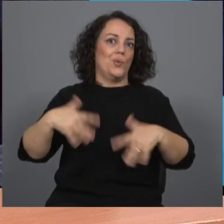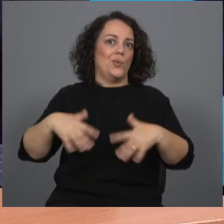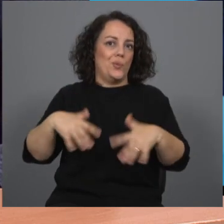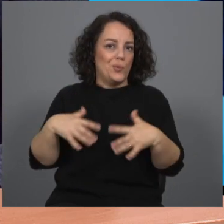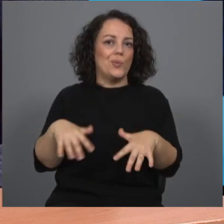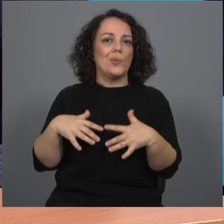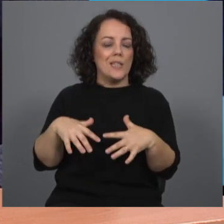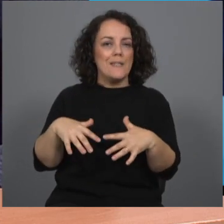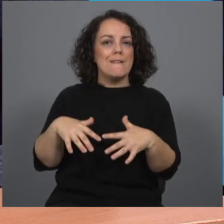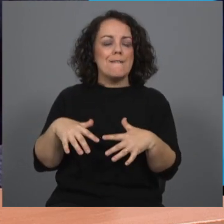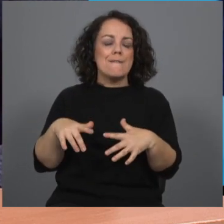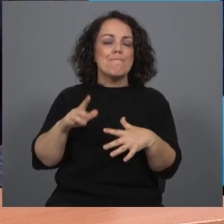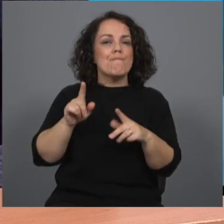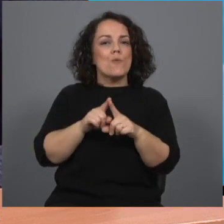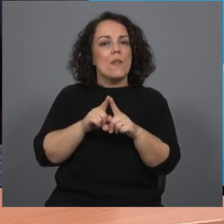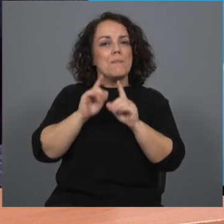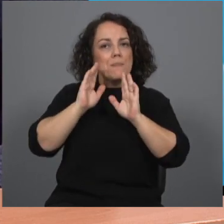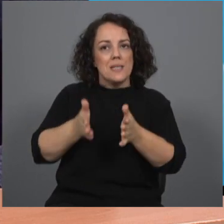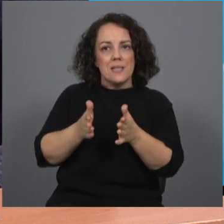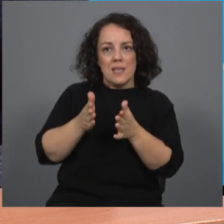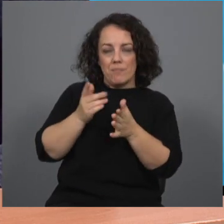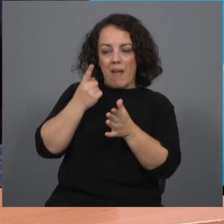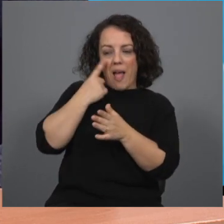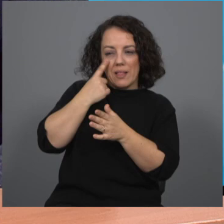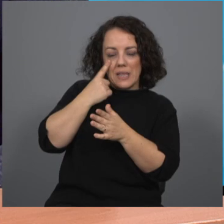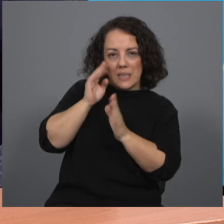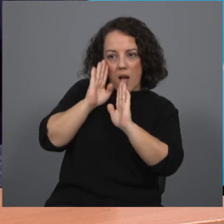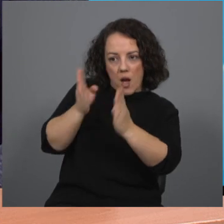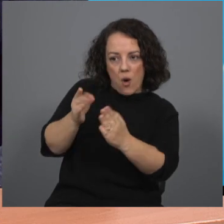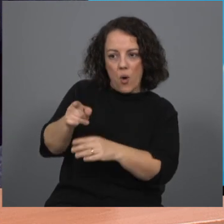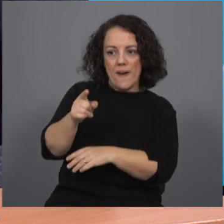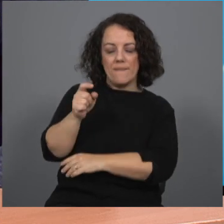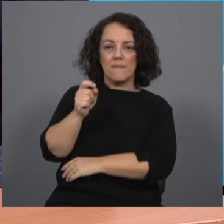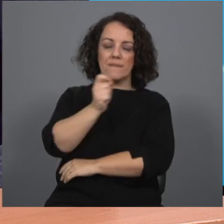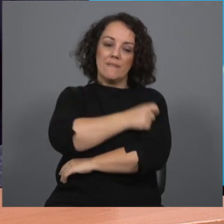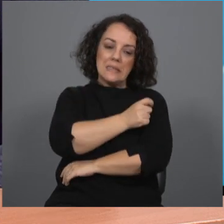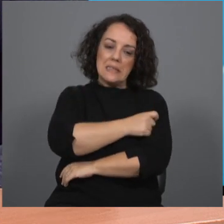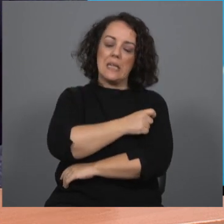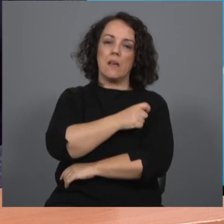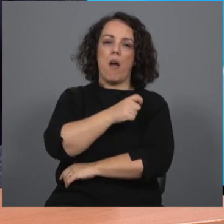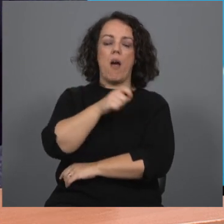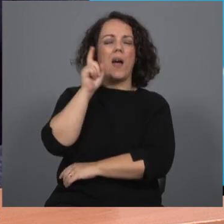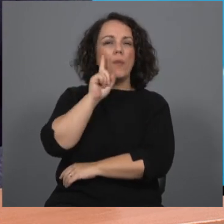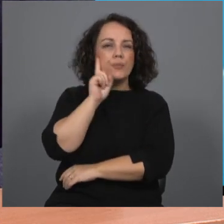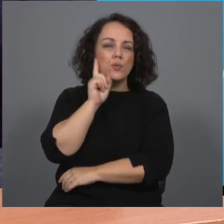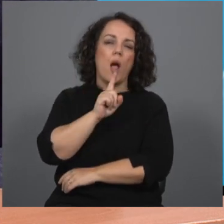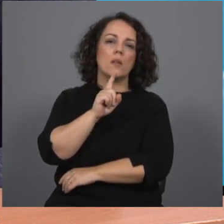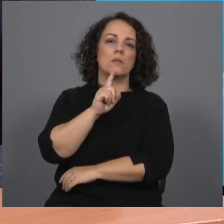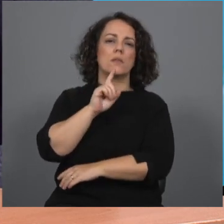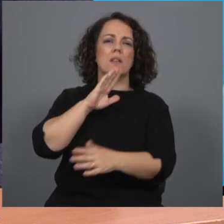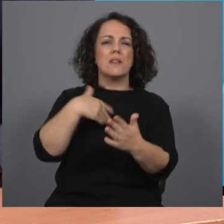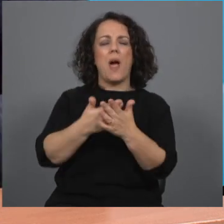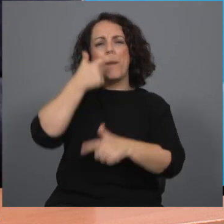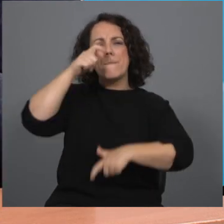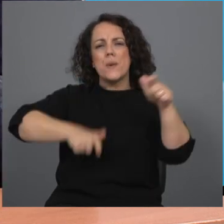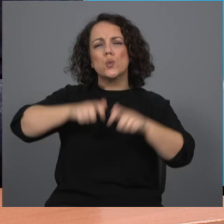de dar atenção à vacinação à vacina como bem comum da humanidade inteira,